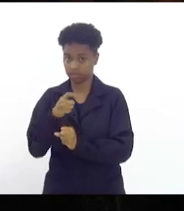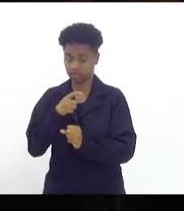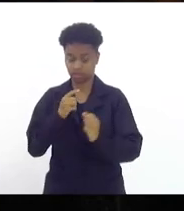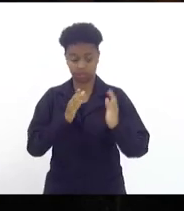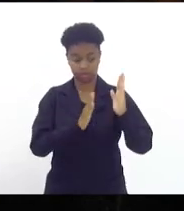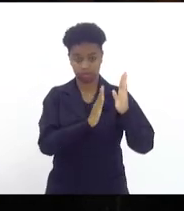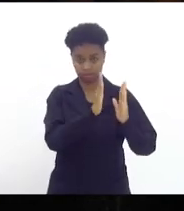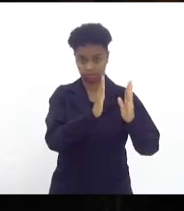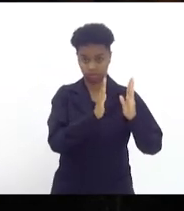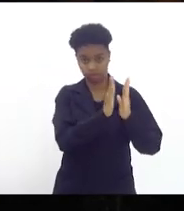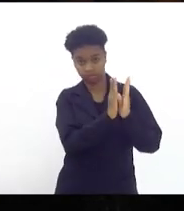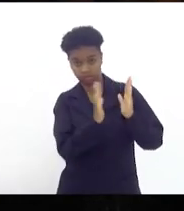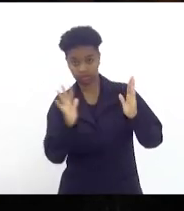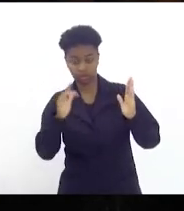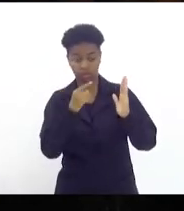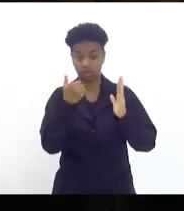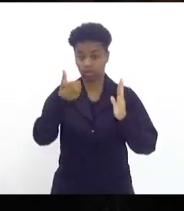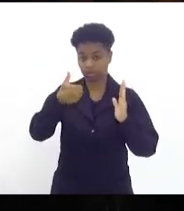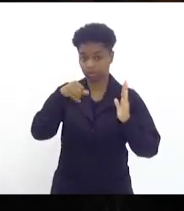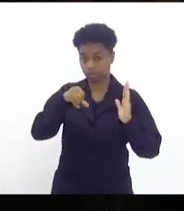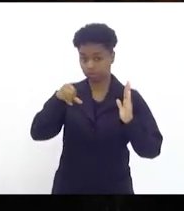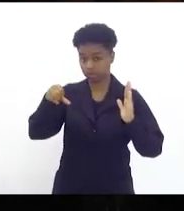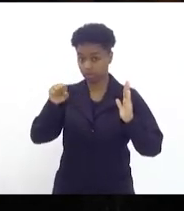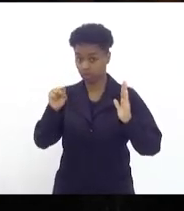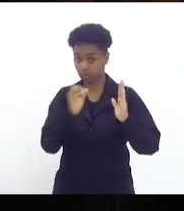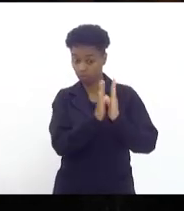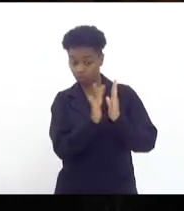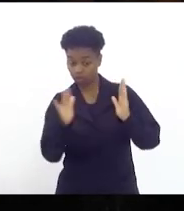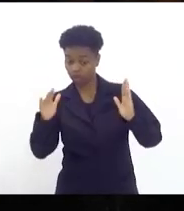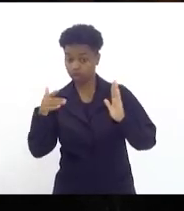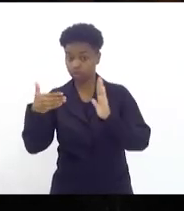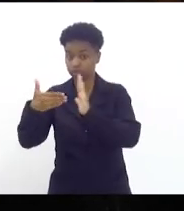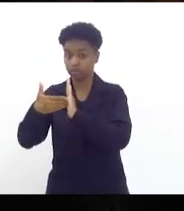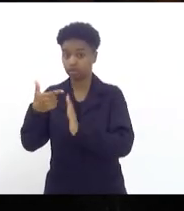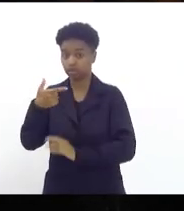a 2022 foi 2,14%